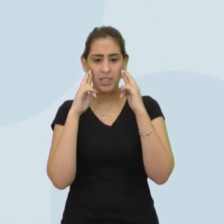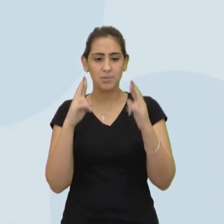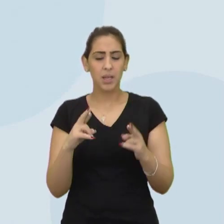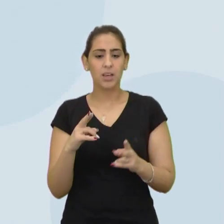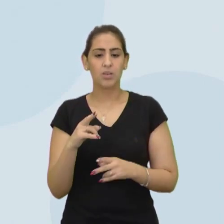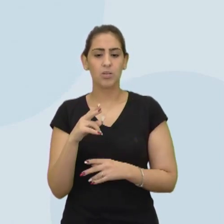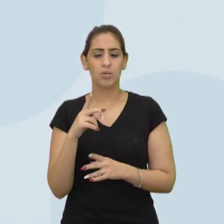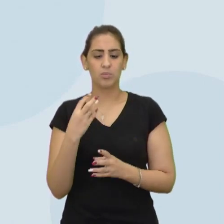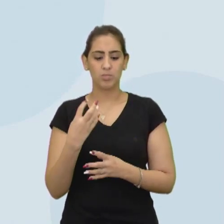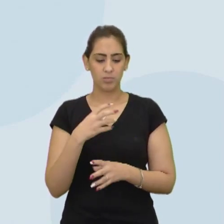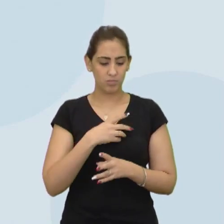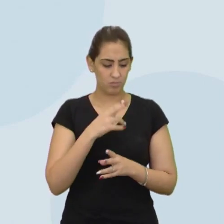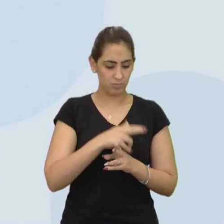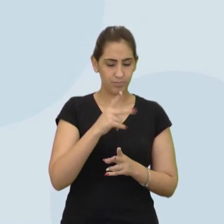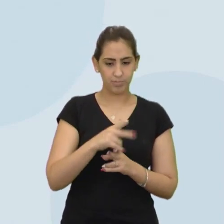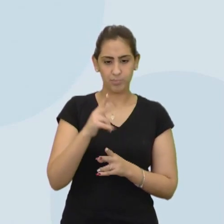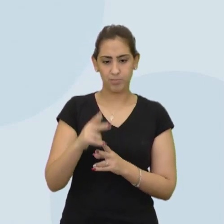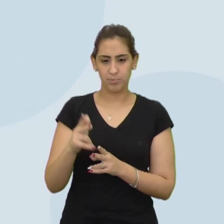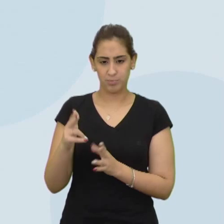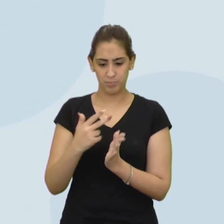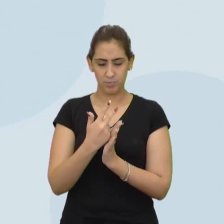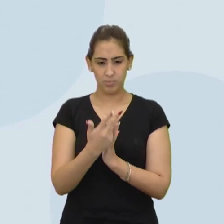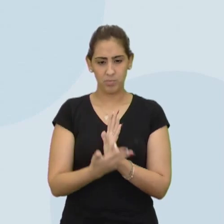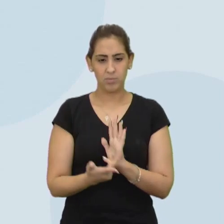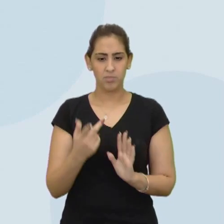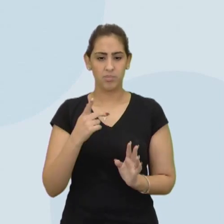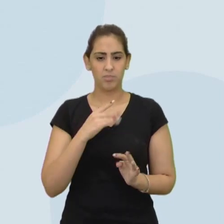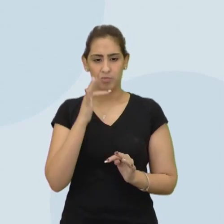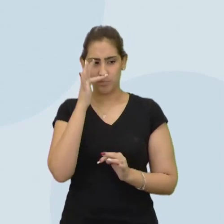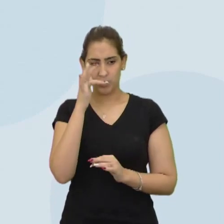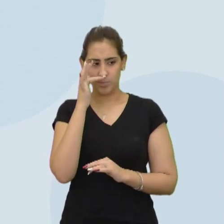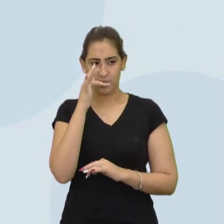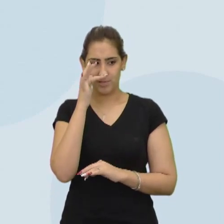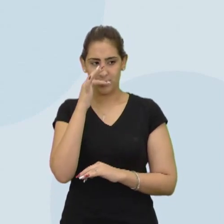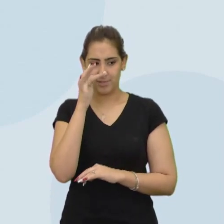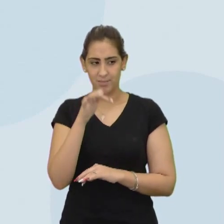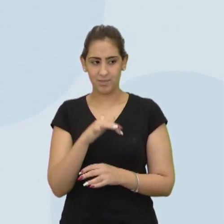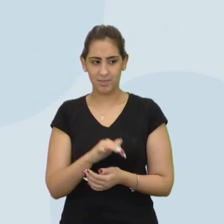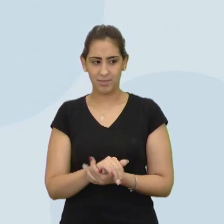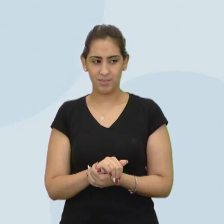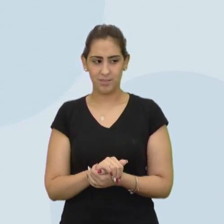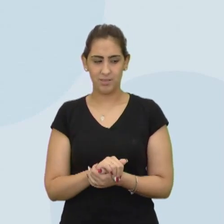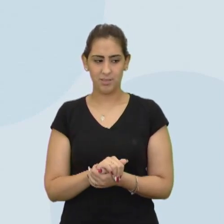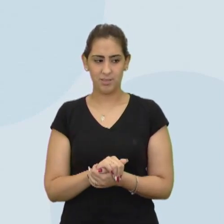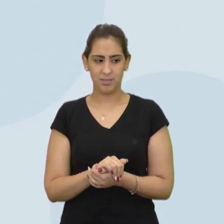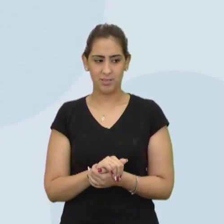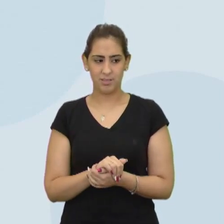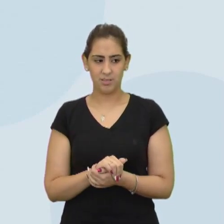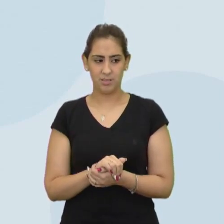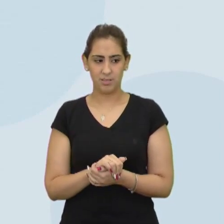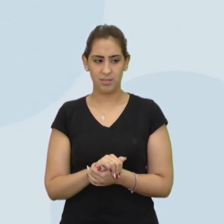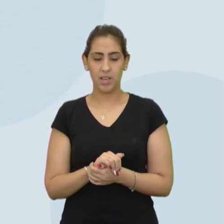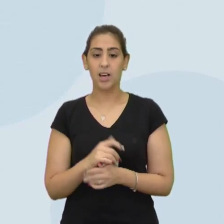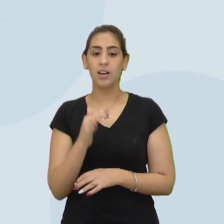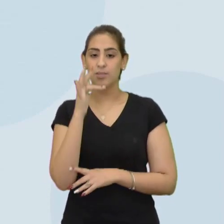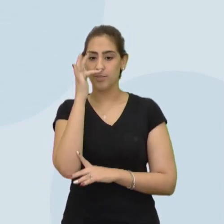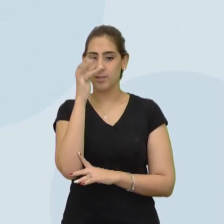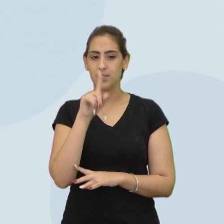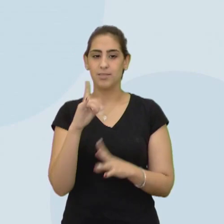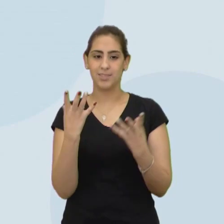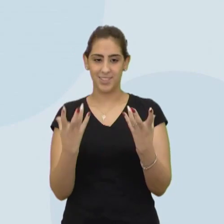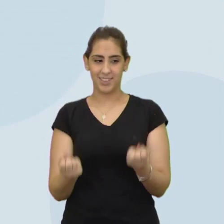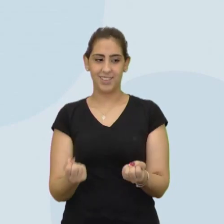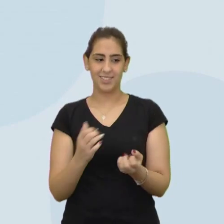são julgadas indesejáveis por diferentes grupos em diferentes lugares. Talvez, e aí o